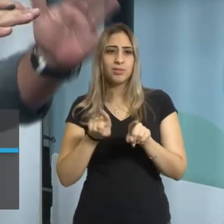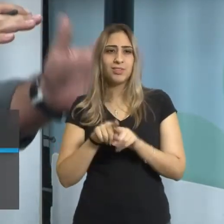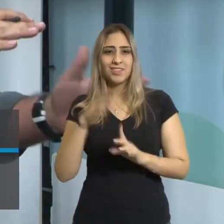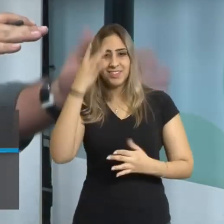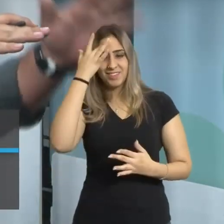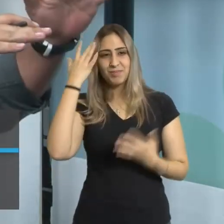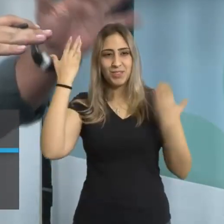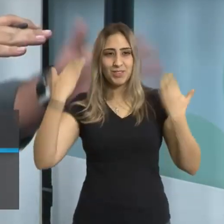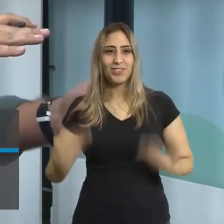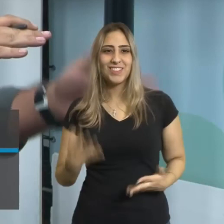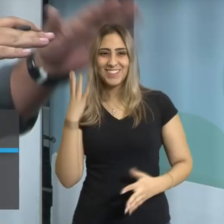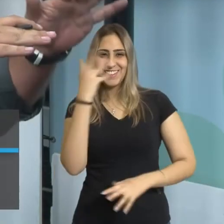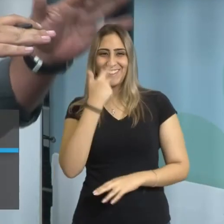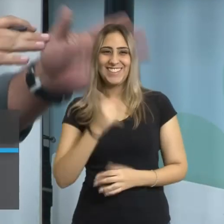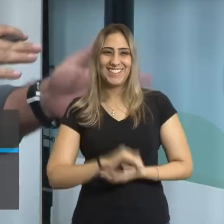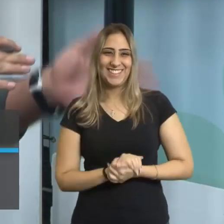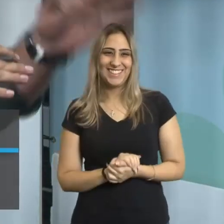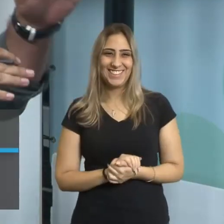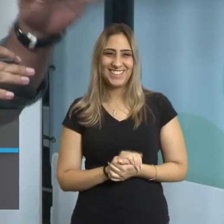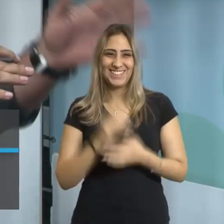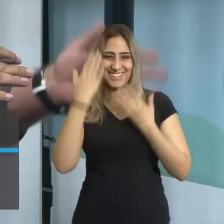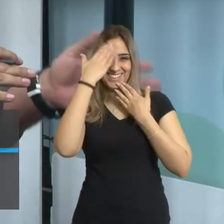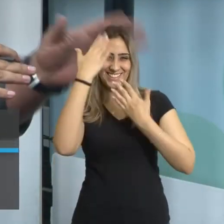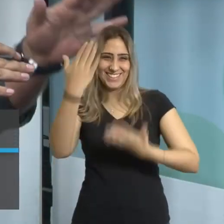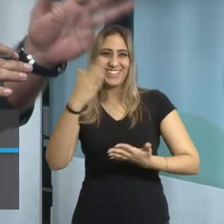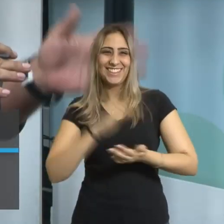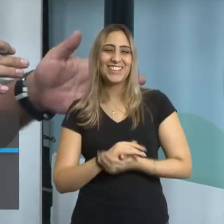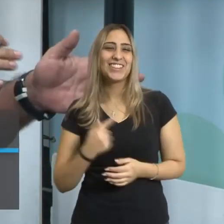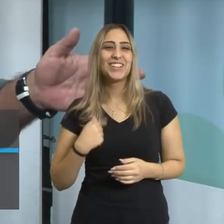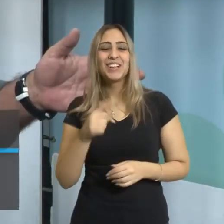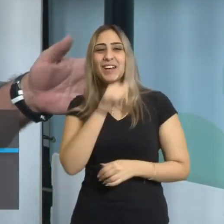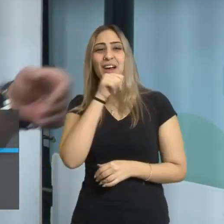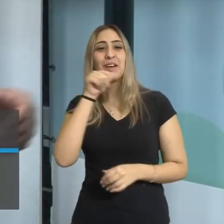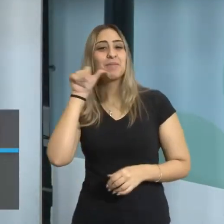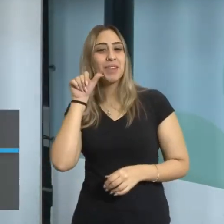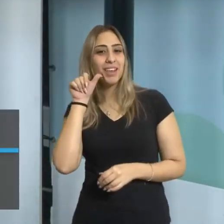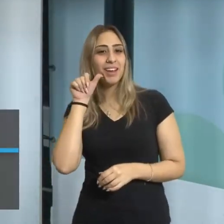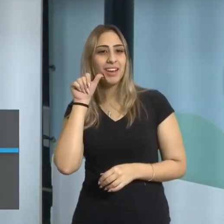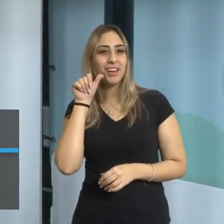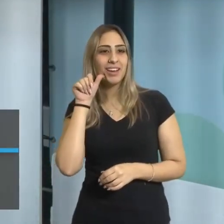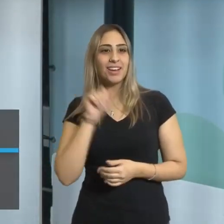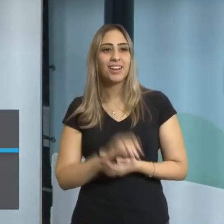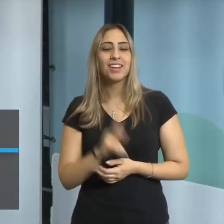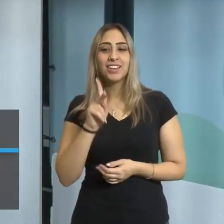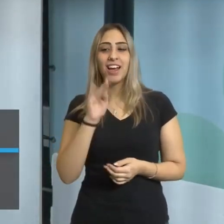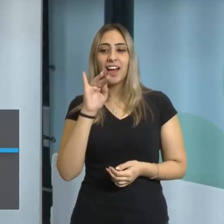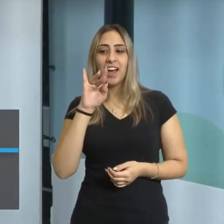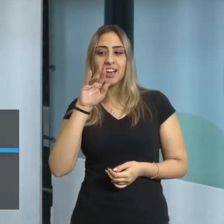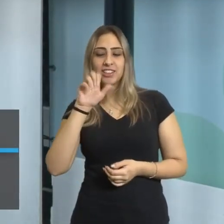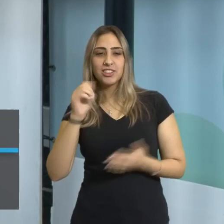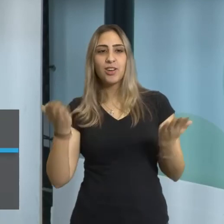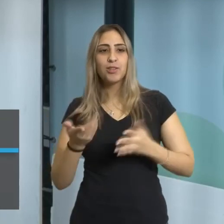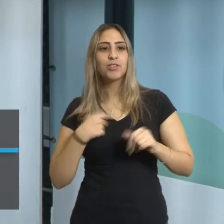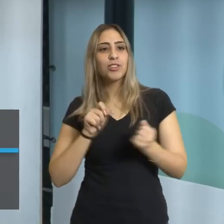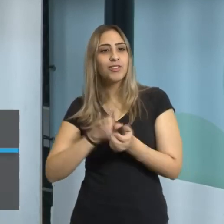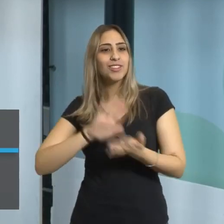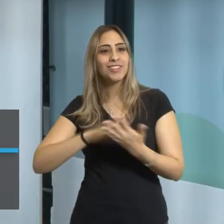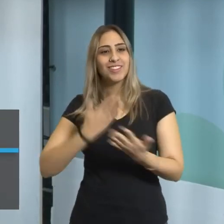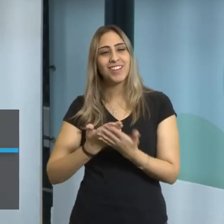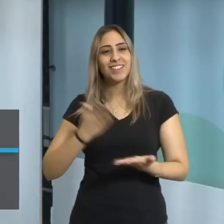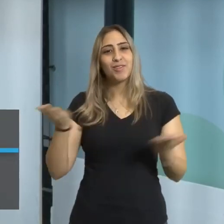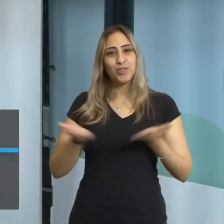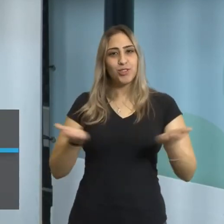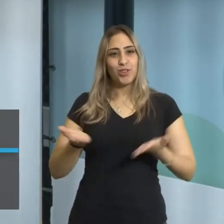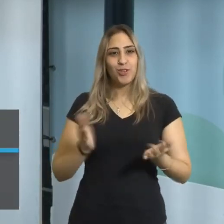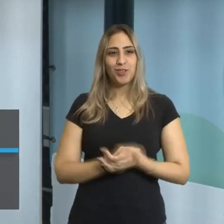essas pessoas lindas aqui ó embaixo que é a Bianca e a Kátia hoje que fizeram a